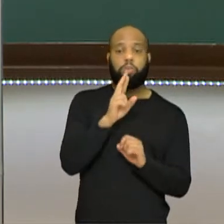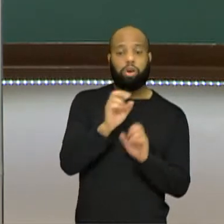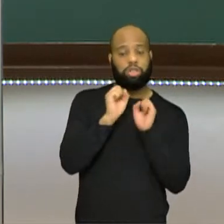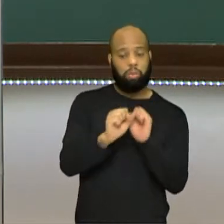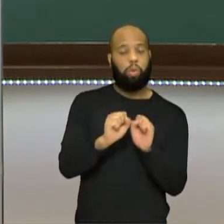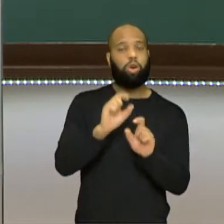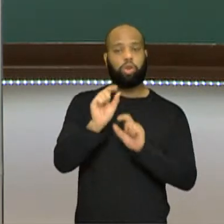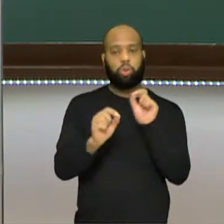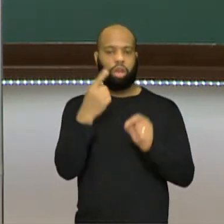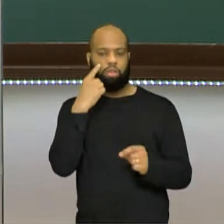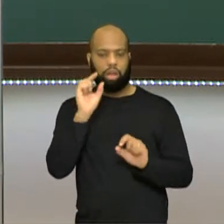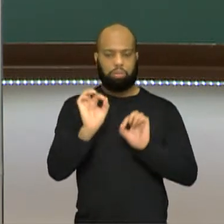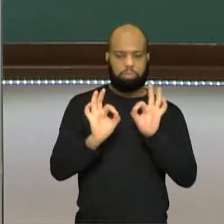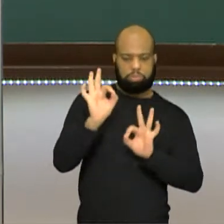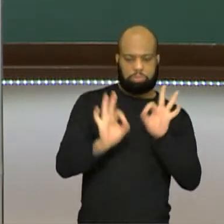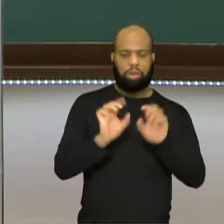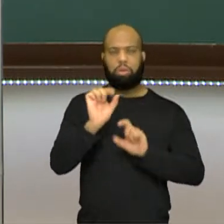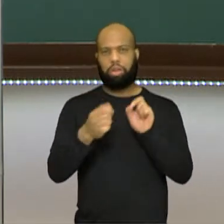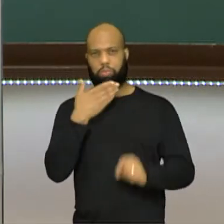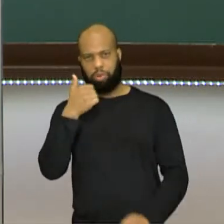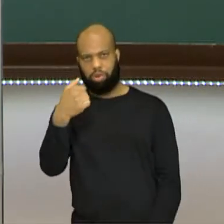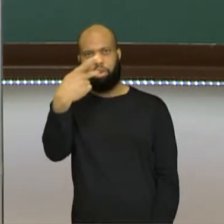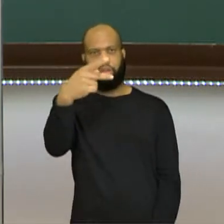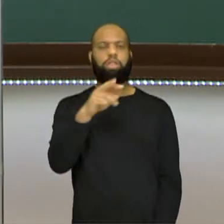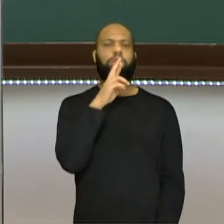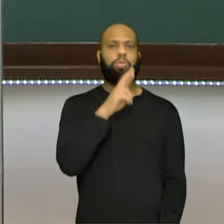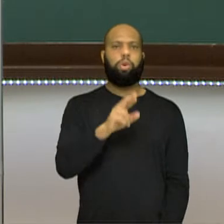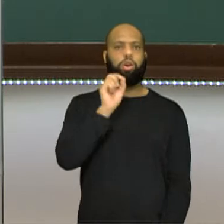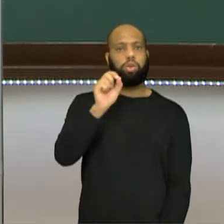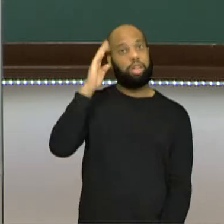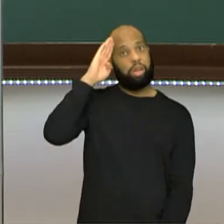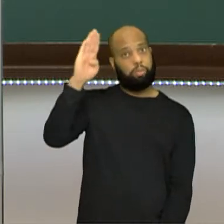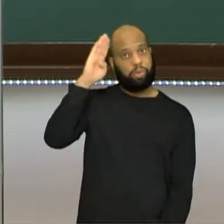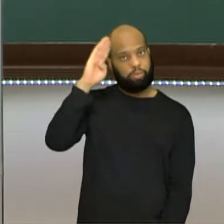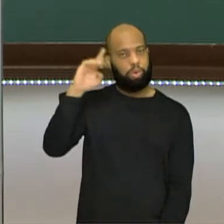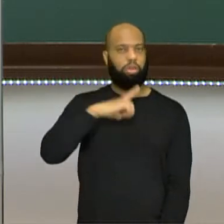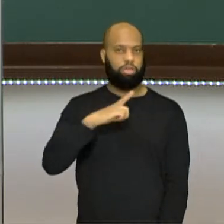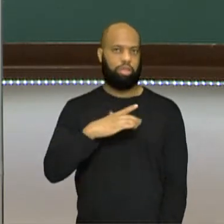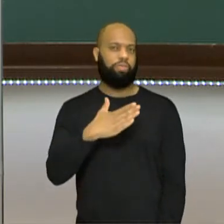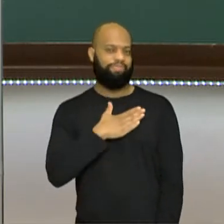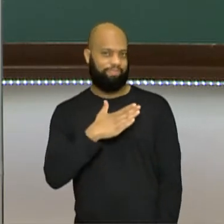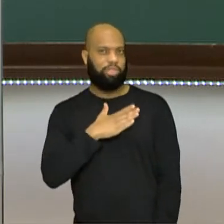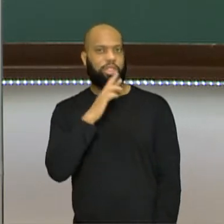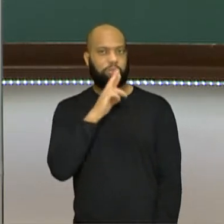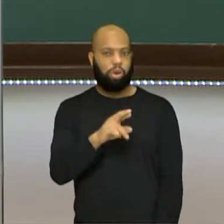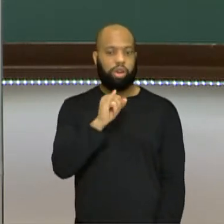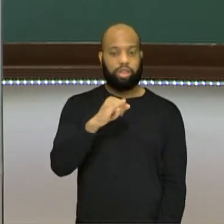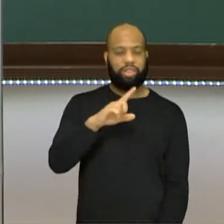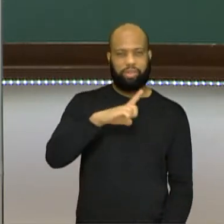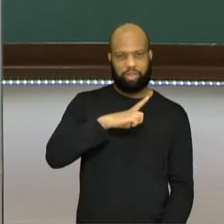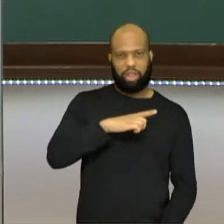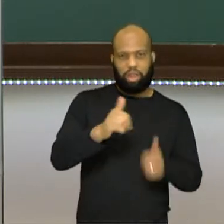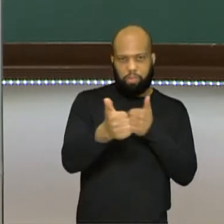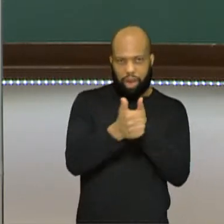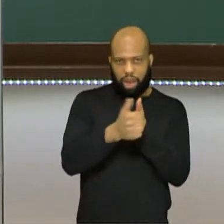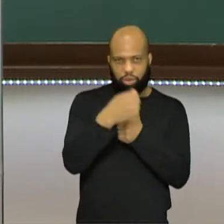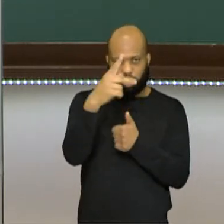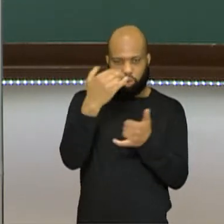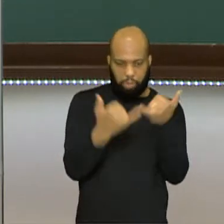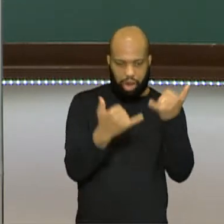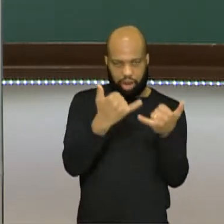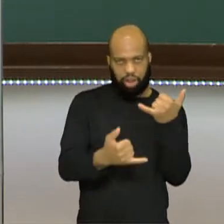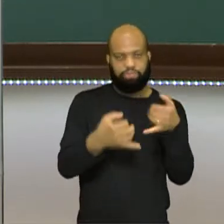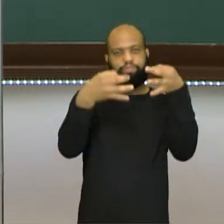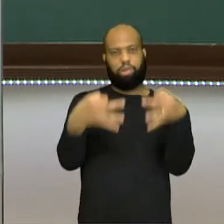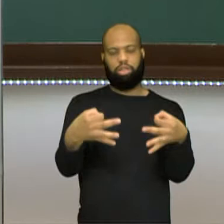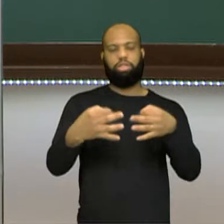aí equacionar a sua resposta com as principais questões que estiverem na minha resposta. E se estiver bem próximo, com certeza a sua resposta está